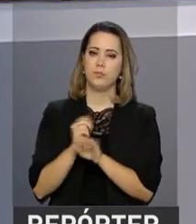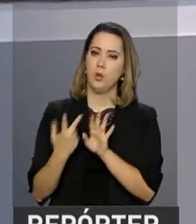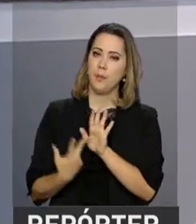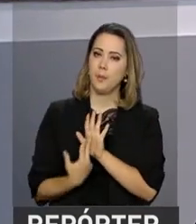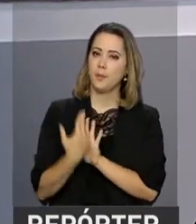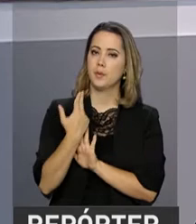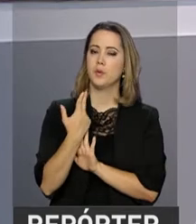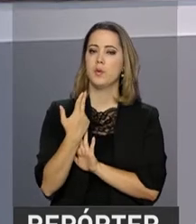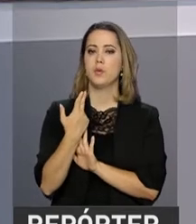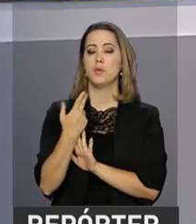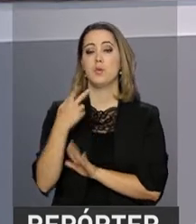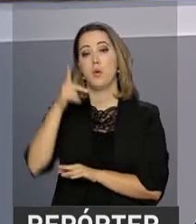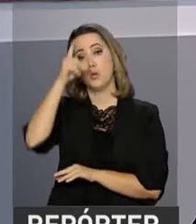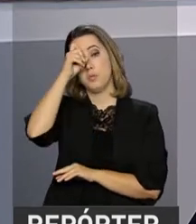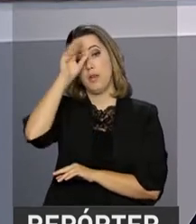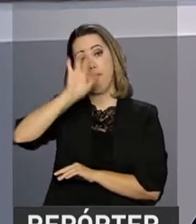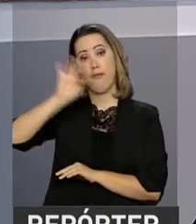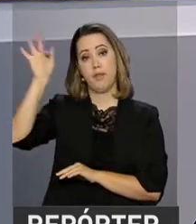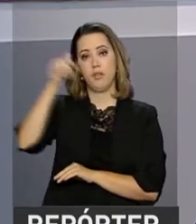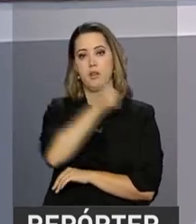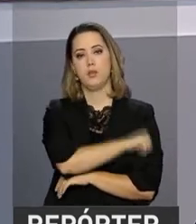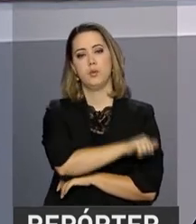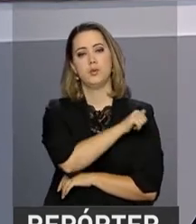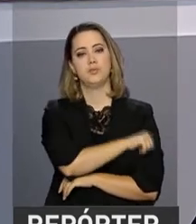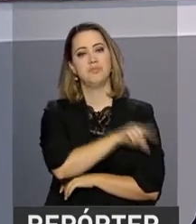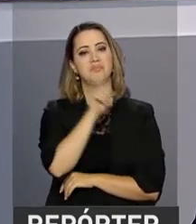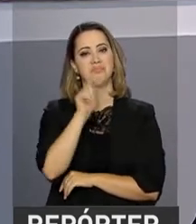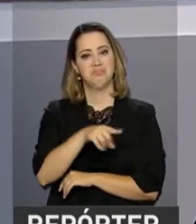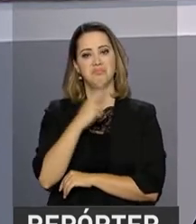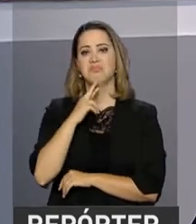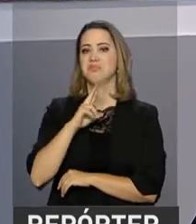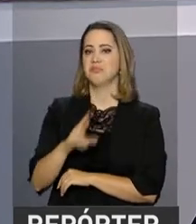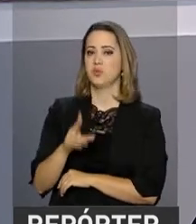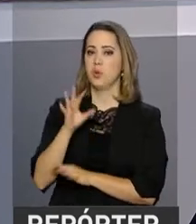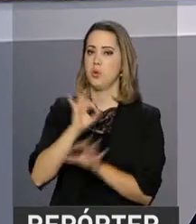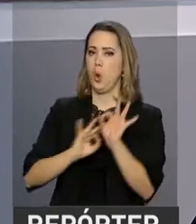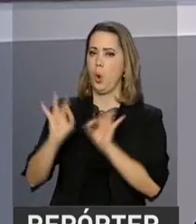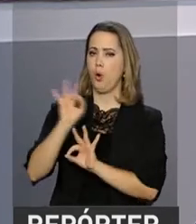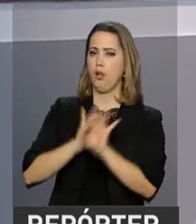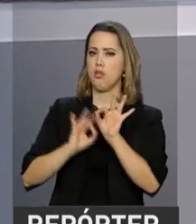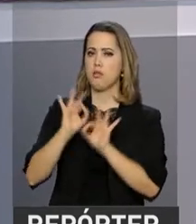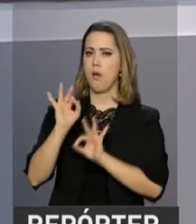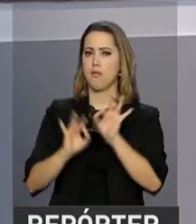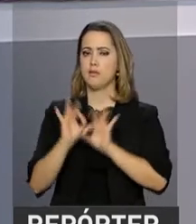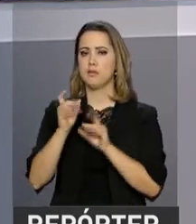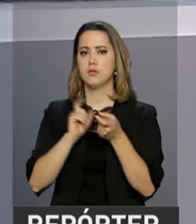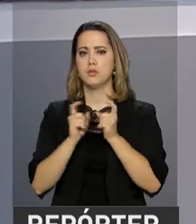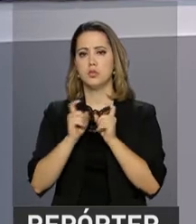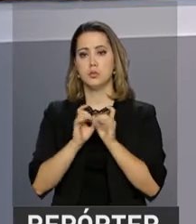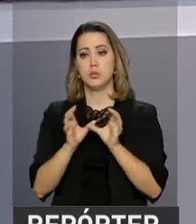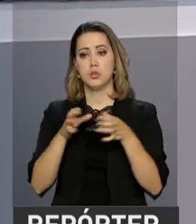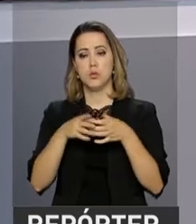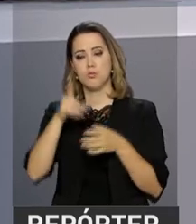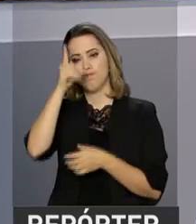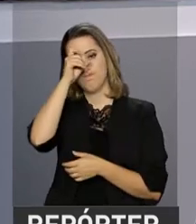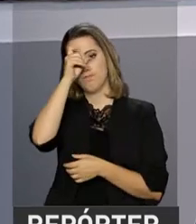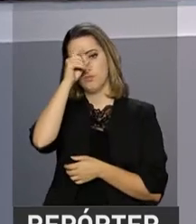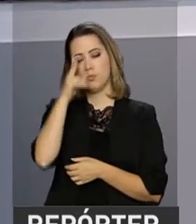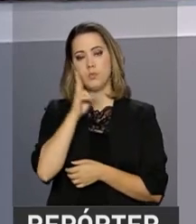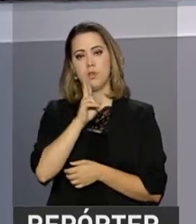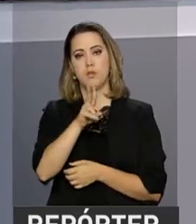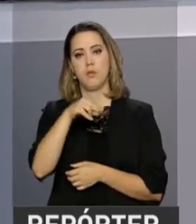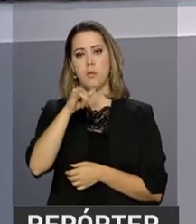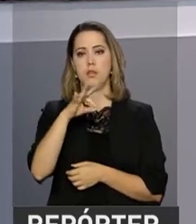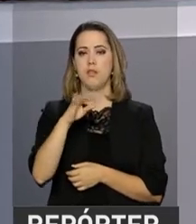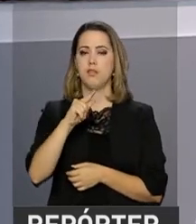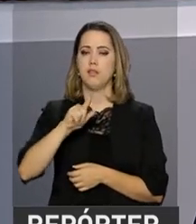federais do rio de janeiro e esse foi o resultado de uma reorganização na gestão dessas unidades na matéria de